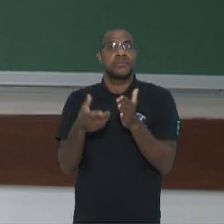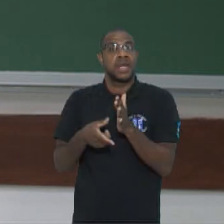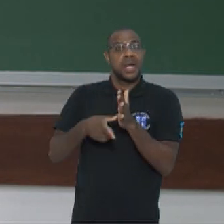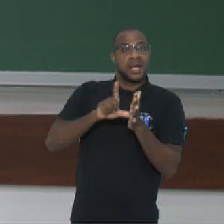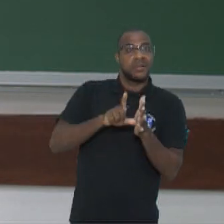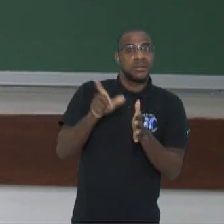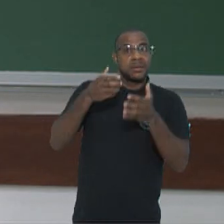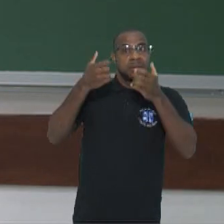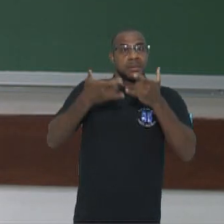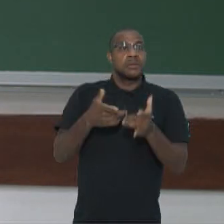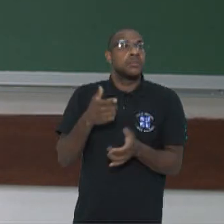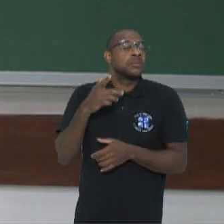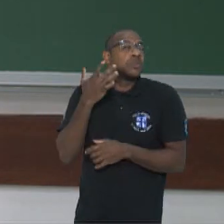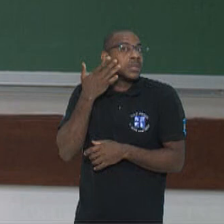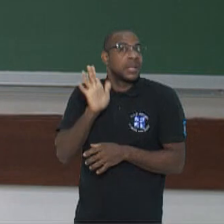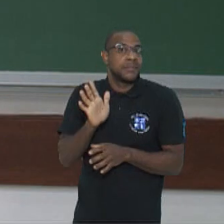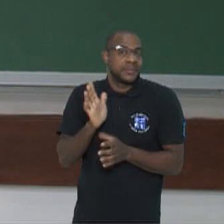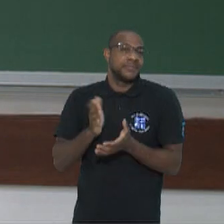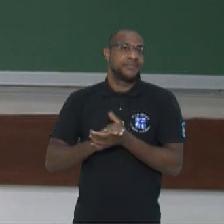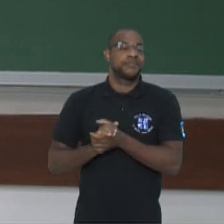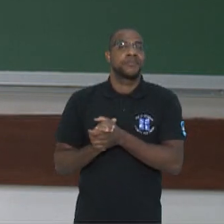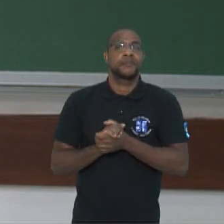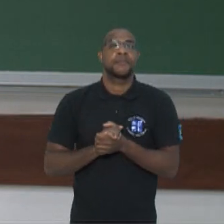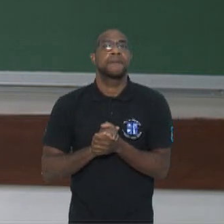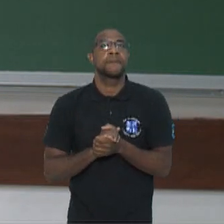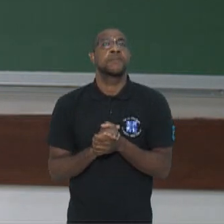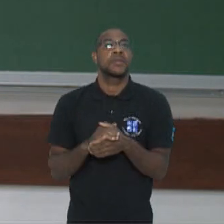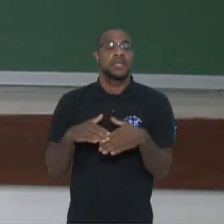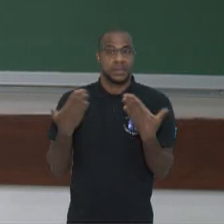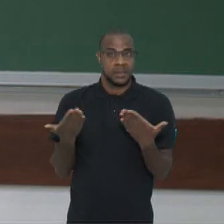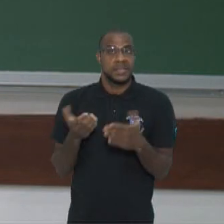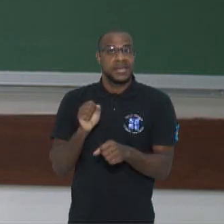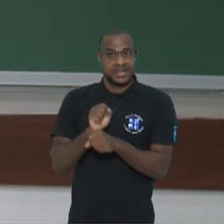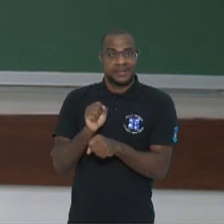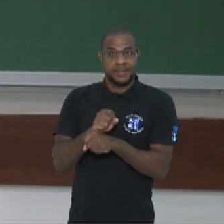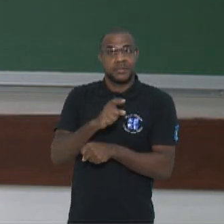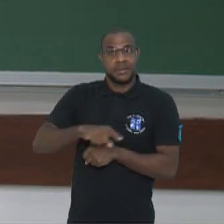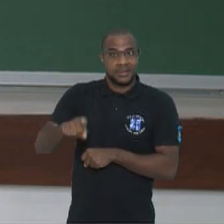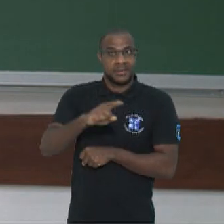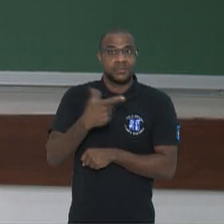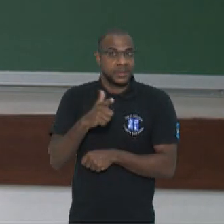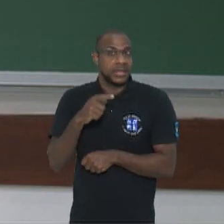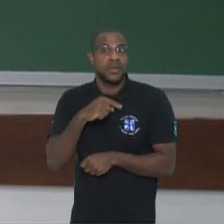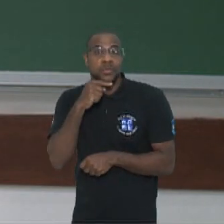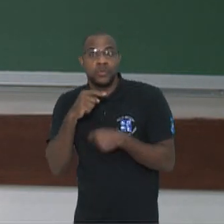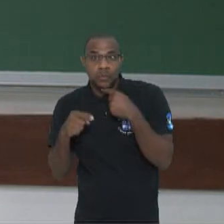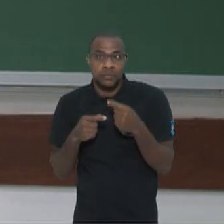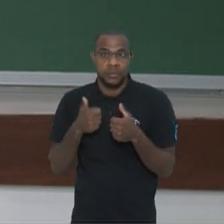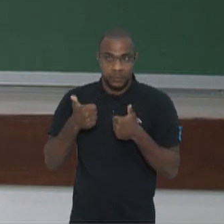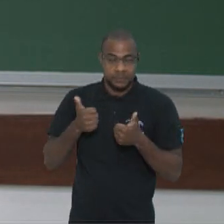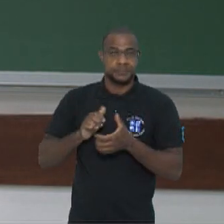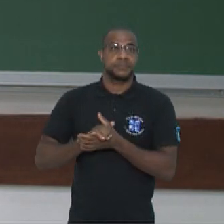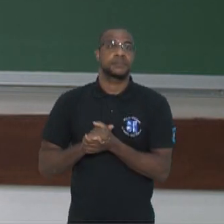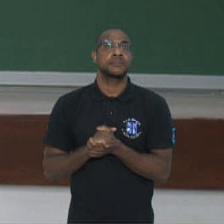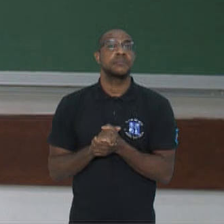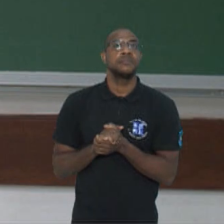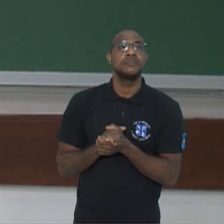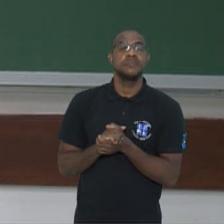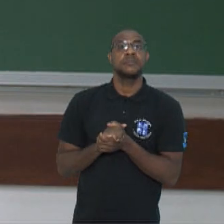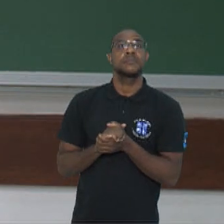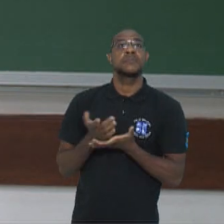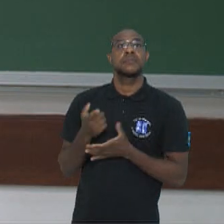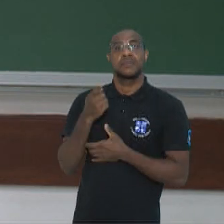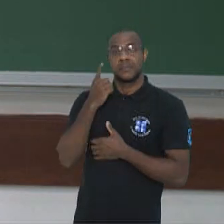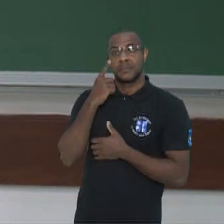sabem há muito tempo, né? Ninguém tem dúvida sobre isso, né? Eu espero, né? Imagino que não. Então,